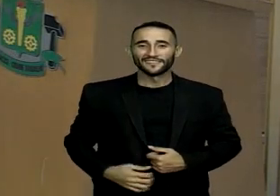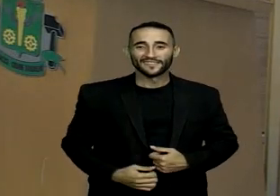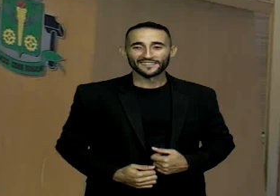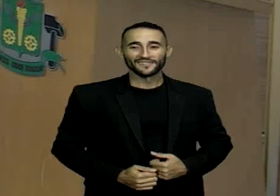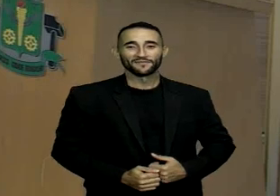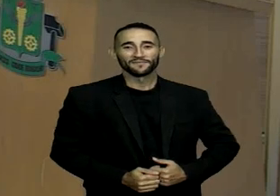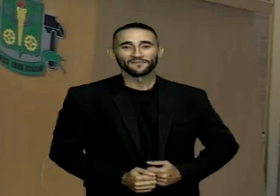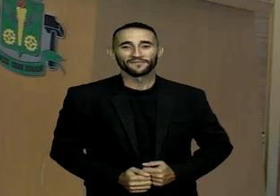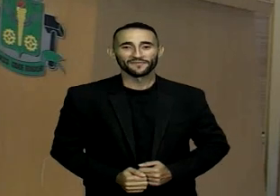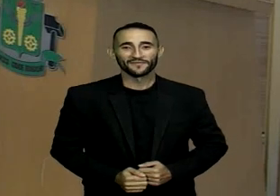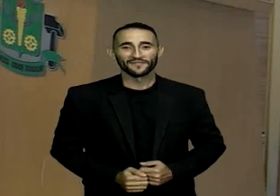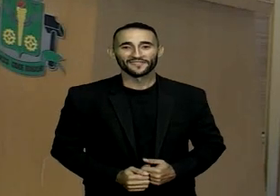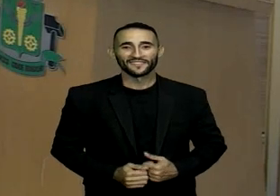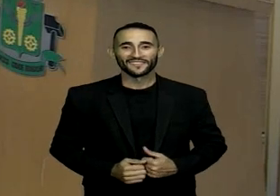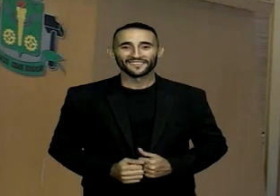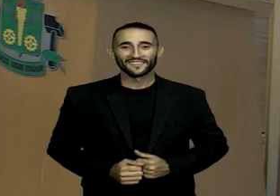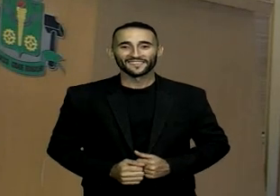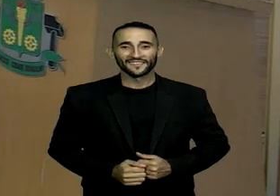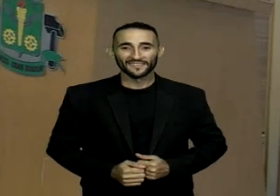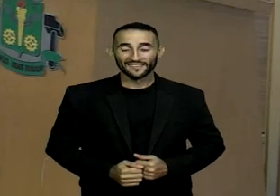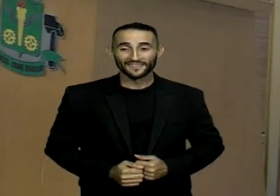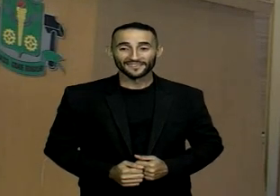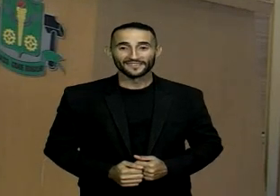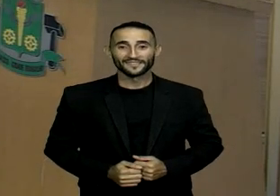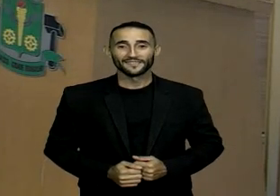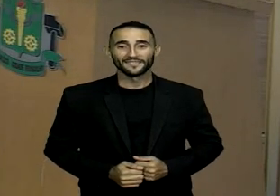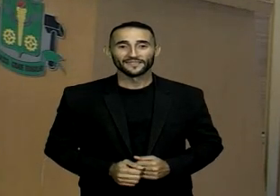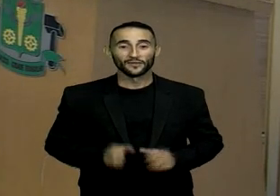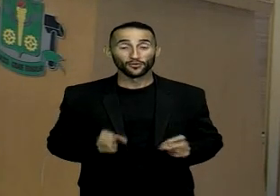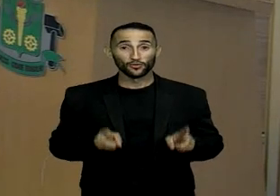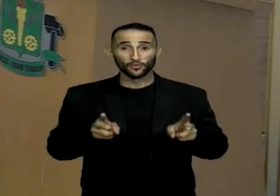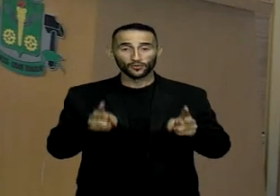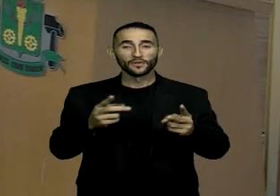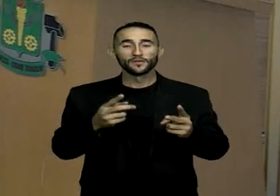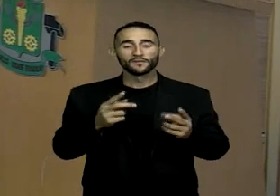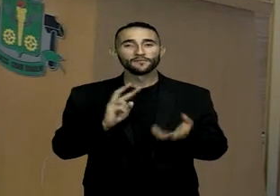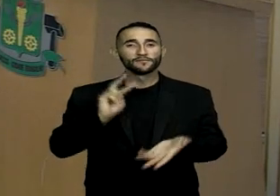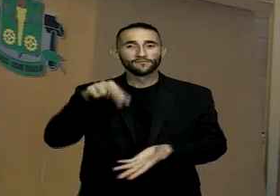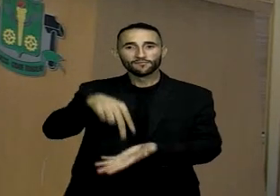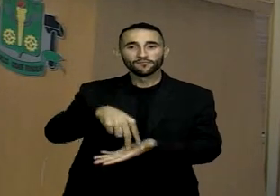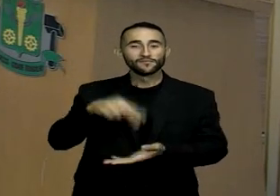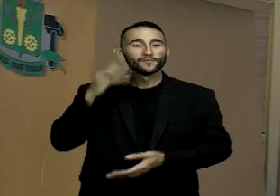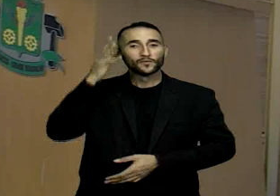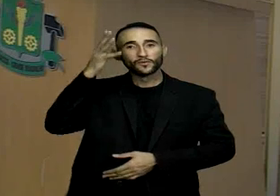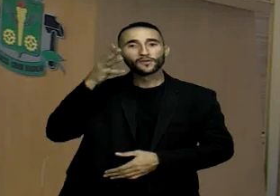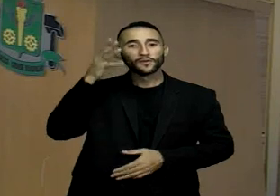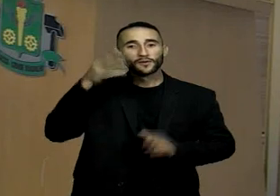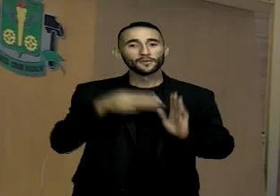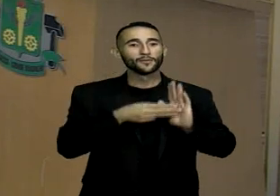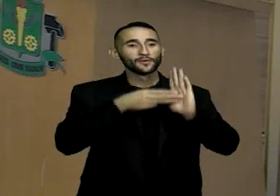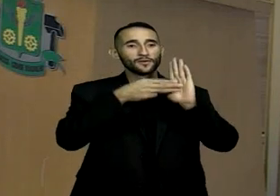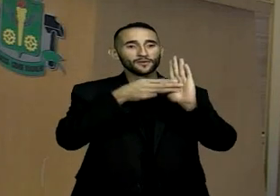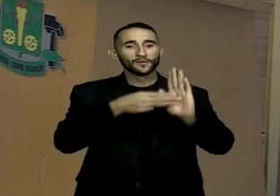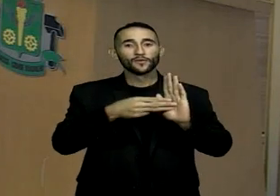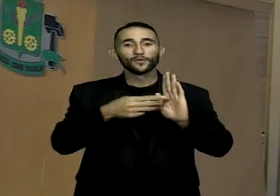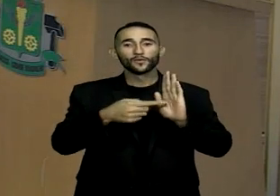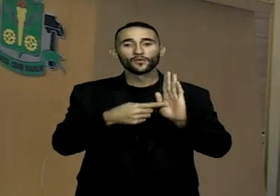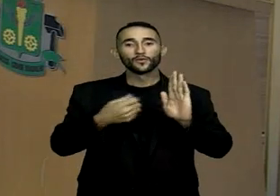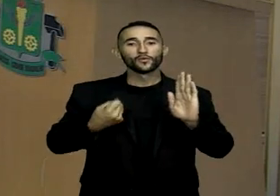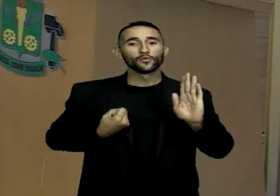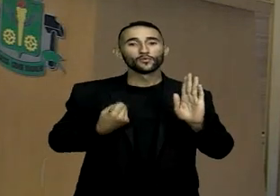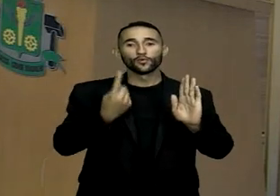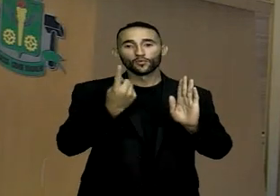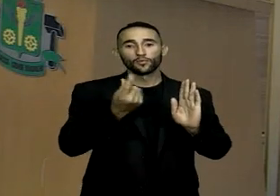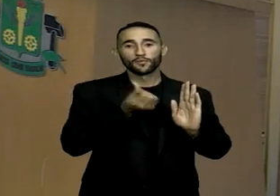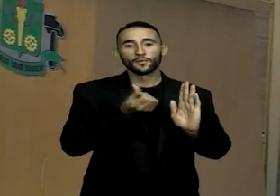eu quero dizer... Só um minutinho, desculpa. Continua em discussão a moção número... Não, senhor presidente, eu queria 166. Fazer uma questão de ordem antes